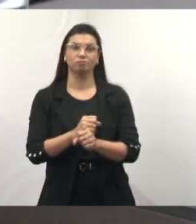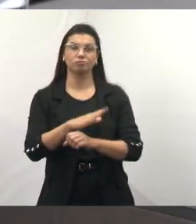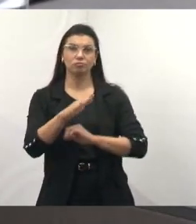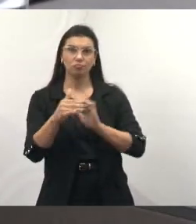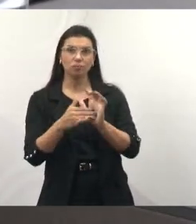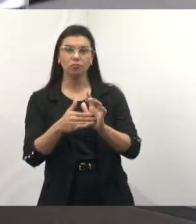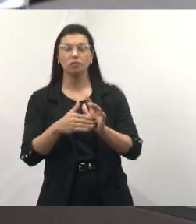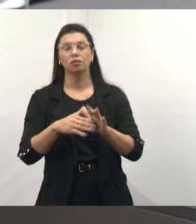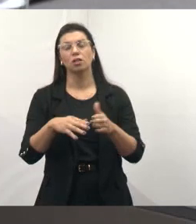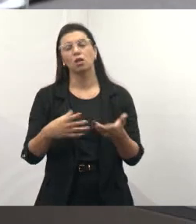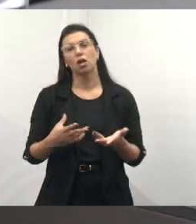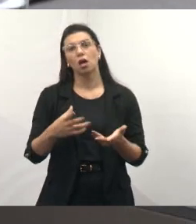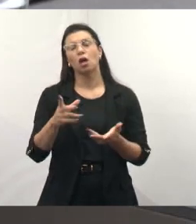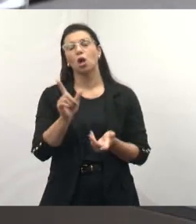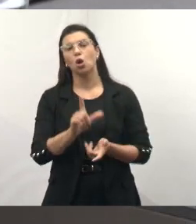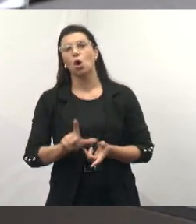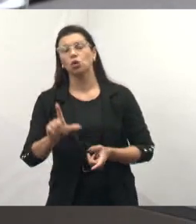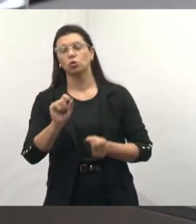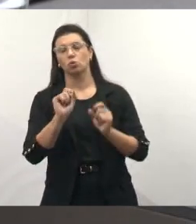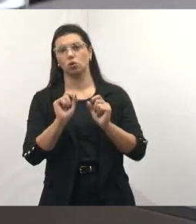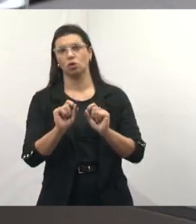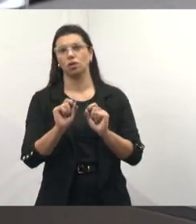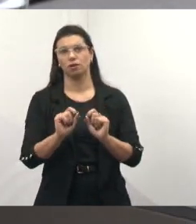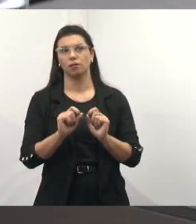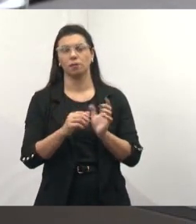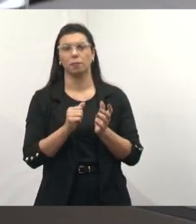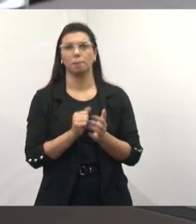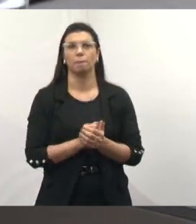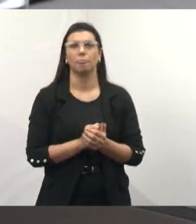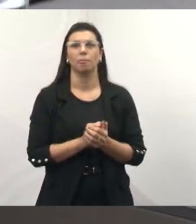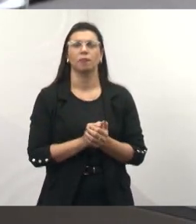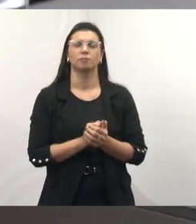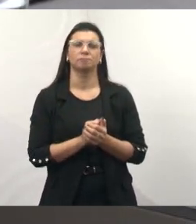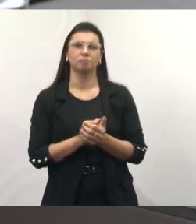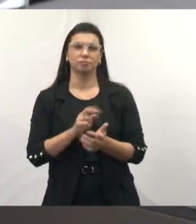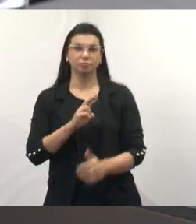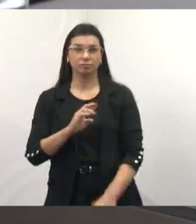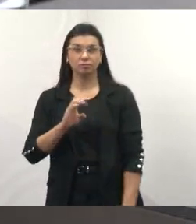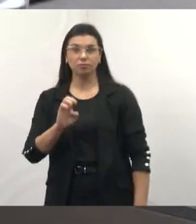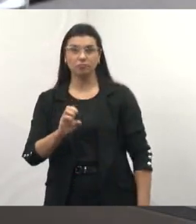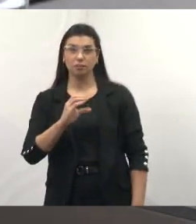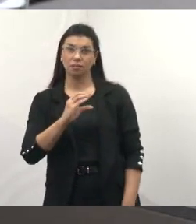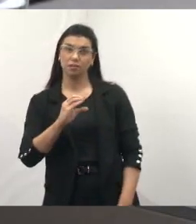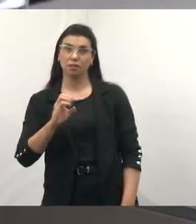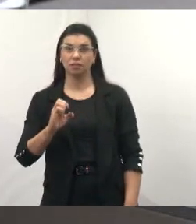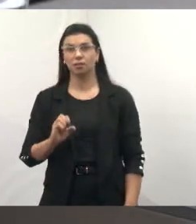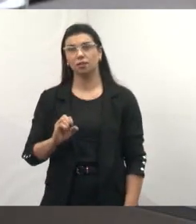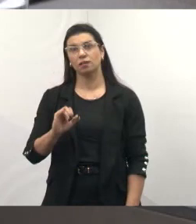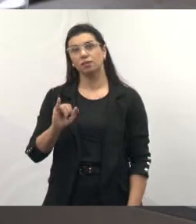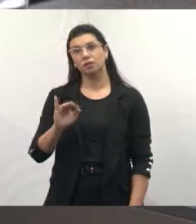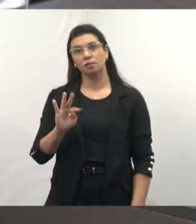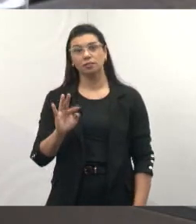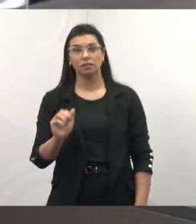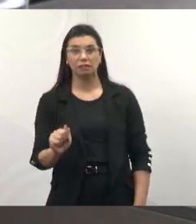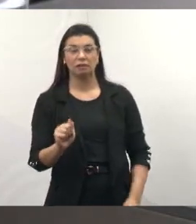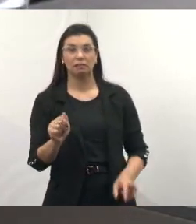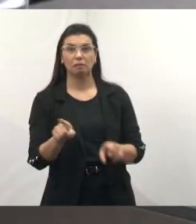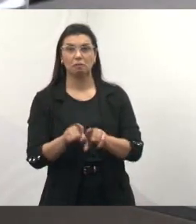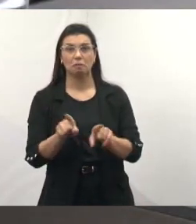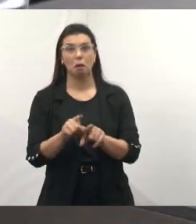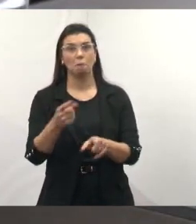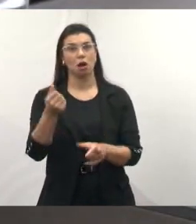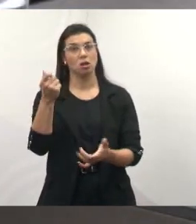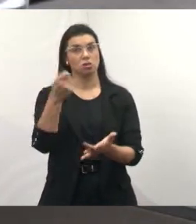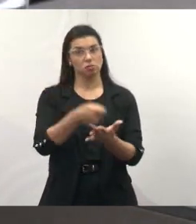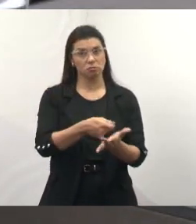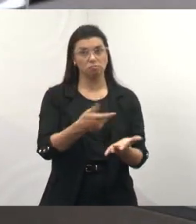leva em consideração as previsões de receita e despesa, mas, né, na questão das leis orçamentárias, que nós votamos sempre um